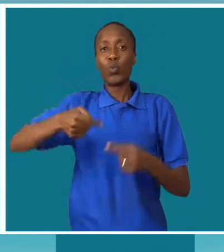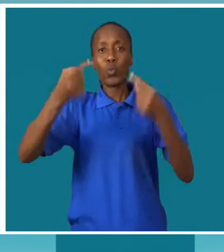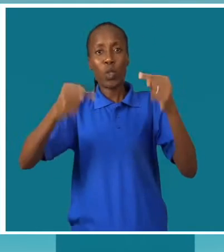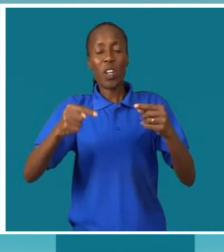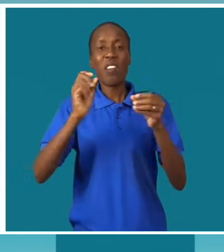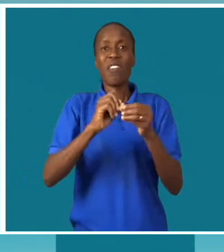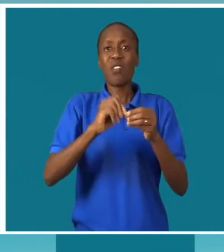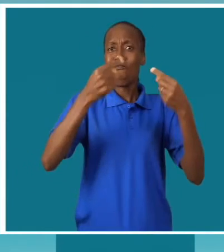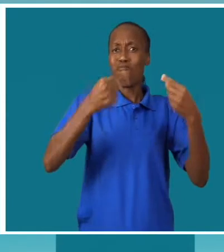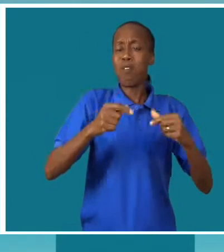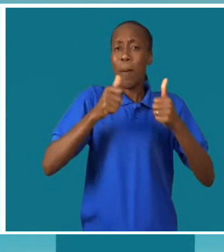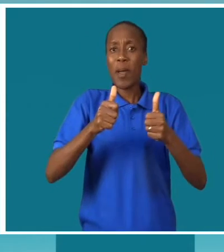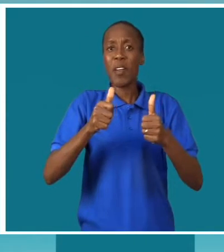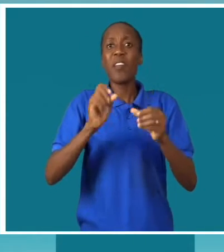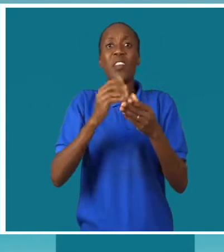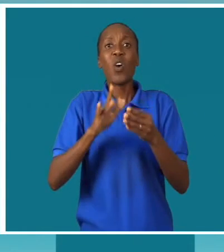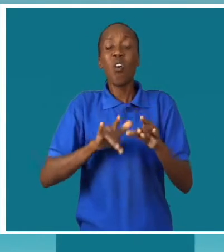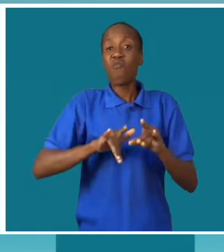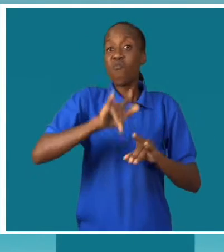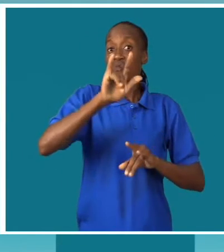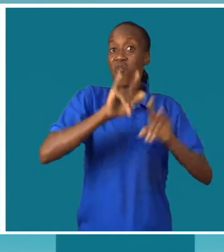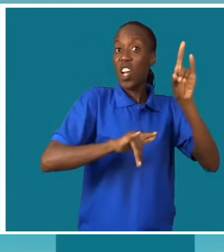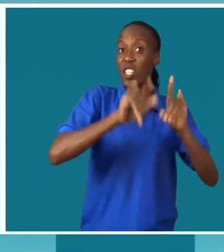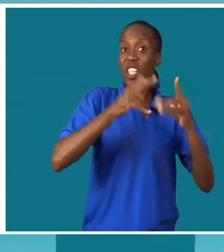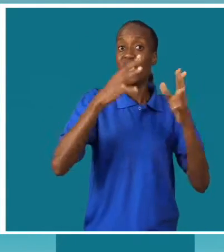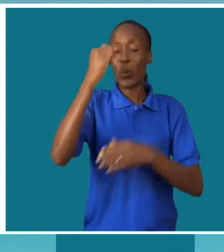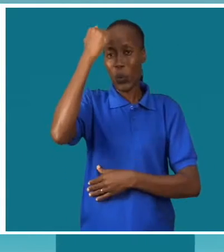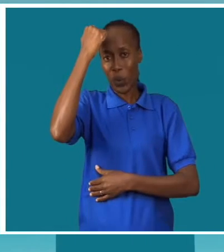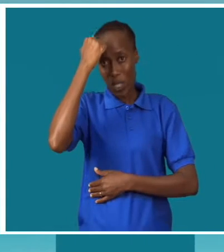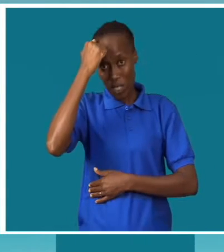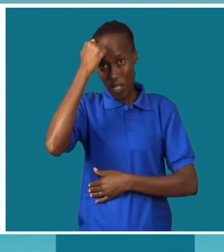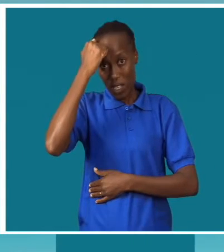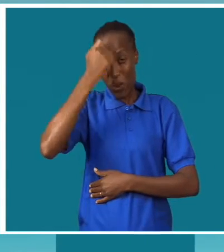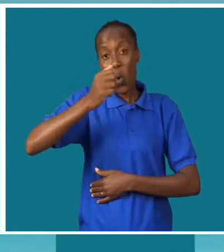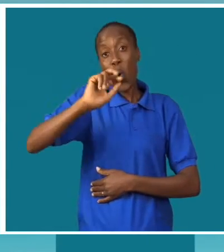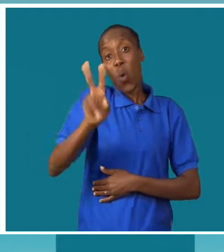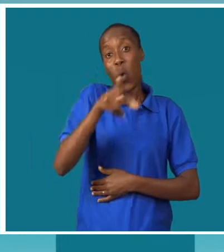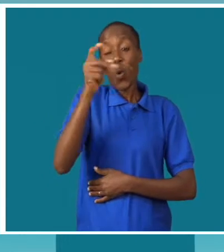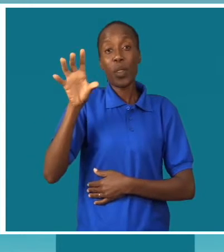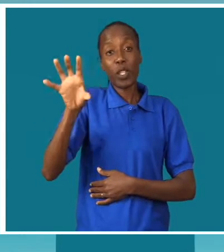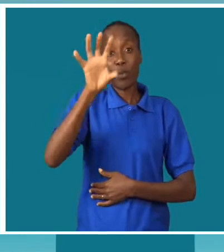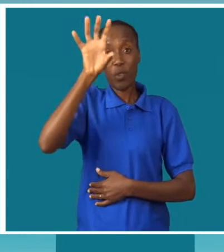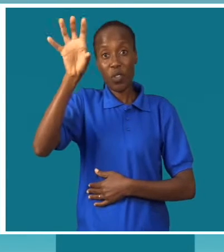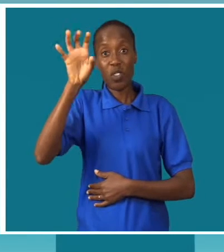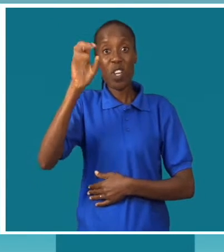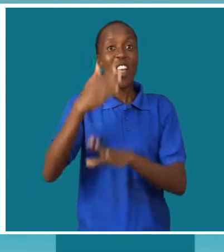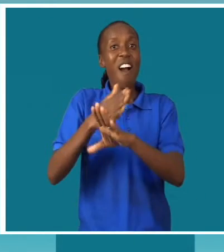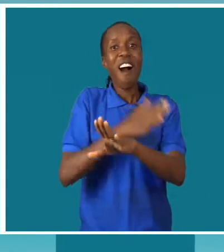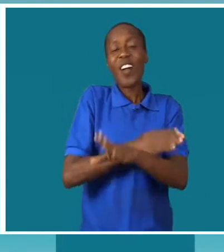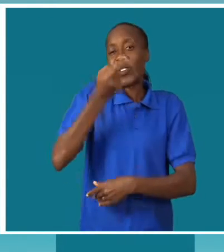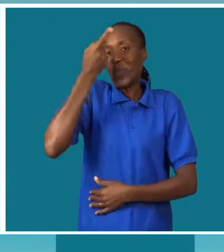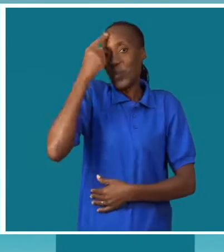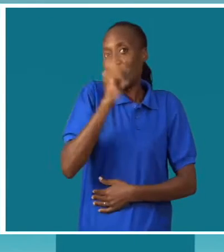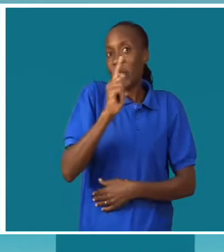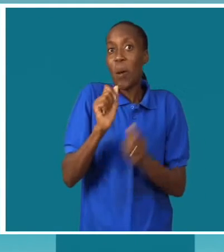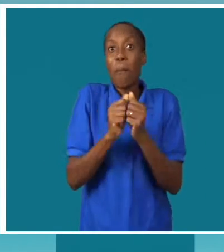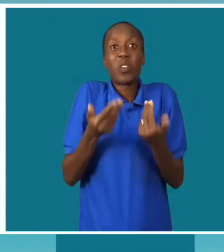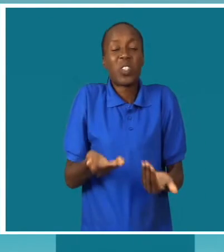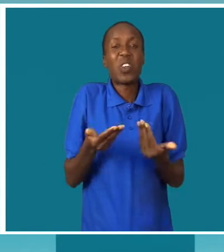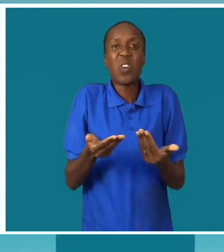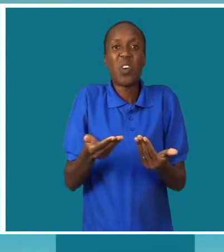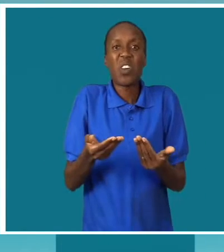discutávamos bem, tínhamos que viajar, também aproveitávamos conhecer outras províncias que não conhecíamos, mas neste